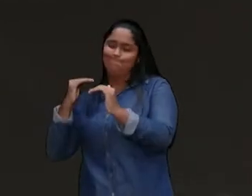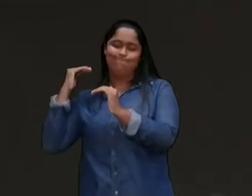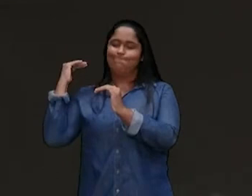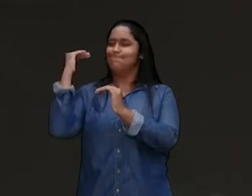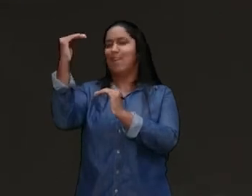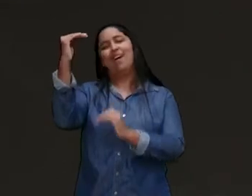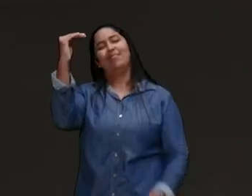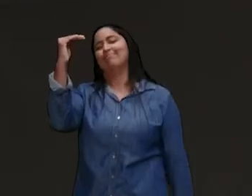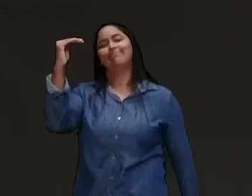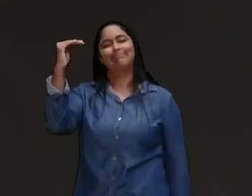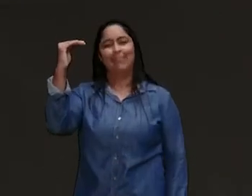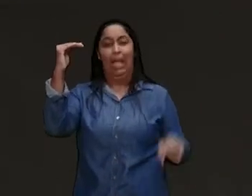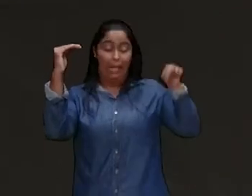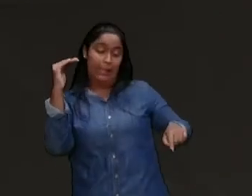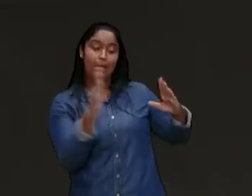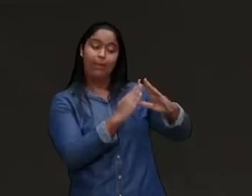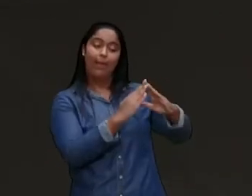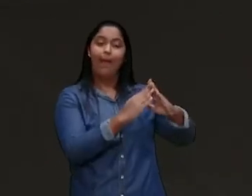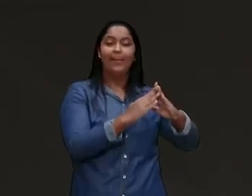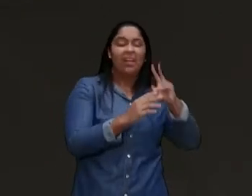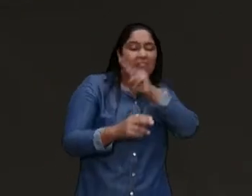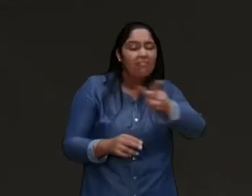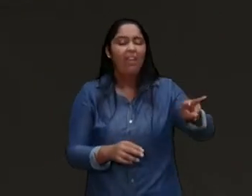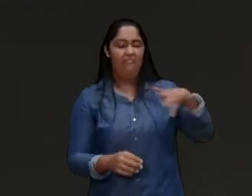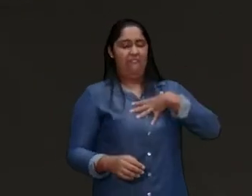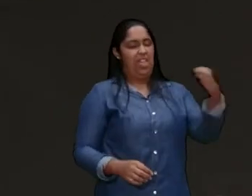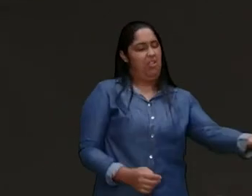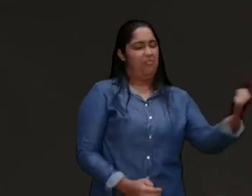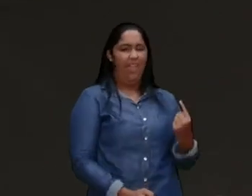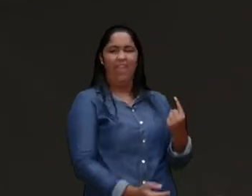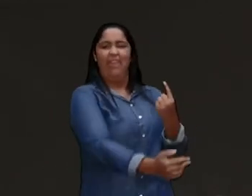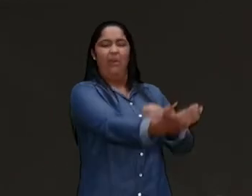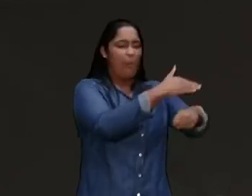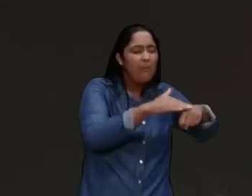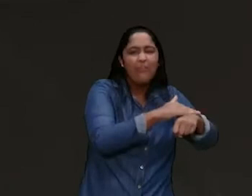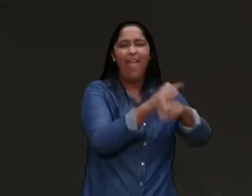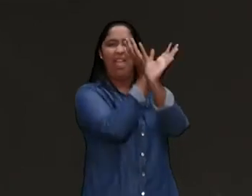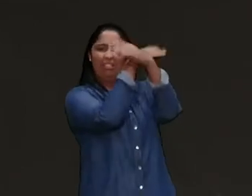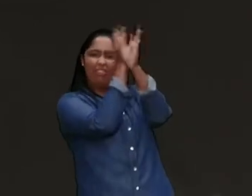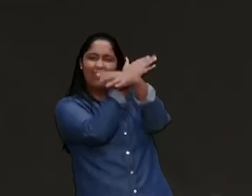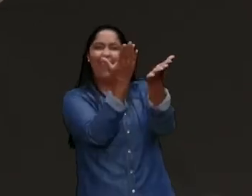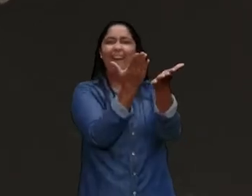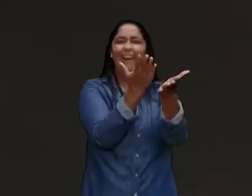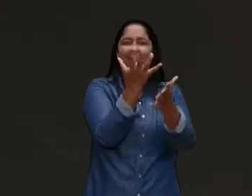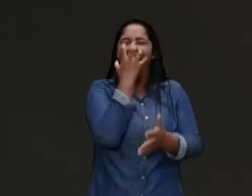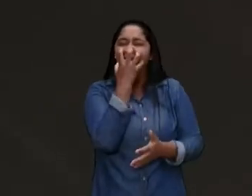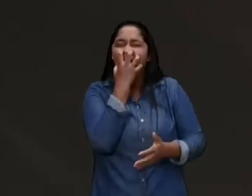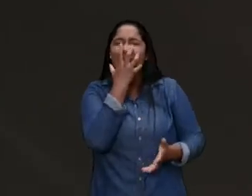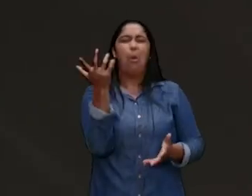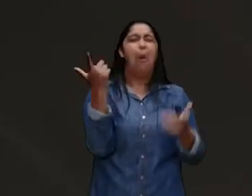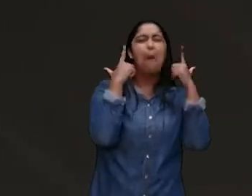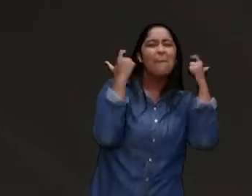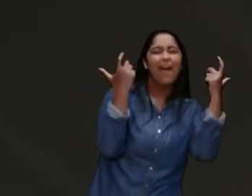a estar aqui tá em casa filho vem o cachorro late Oi fala para o vou lá na na cozinha rapidinho